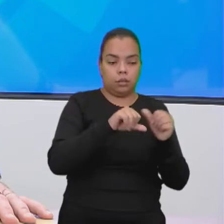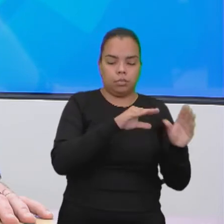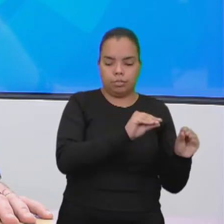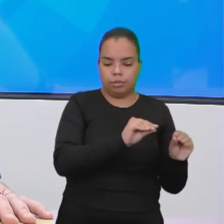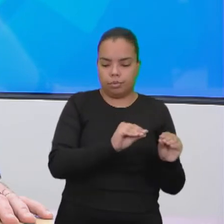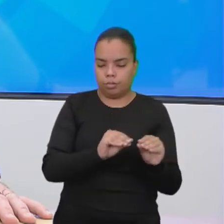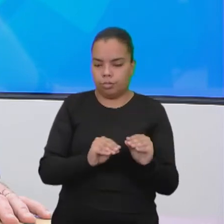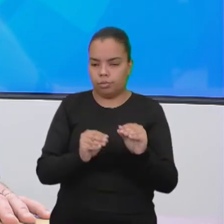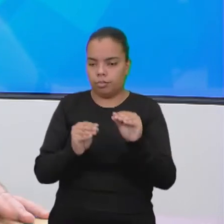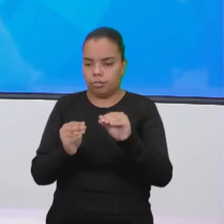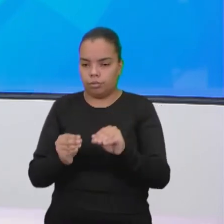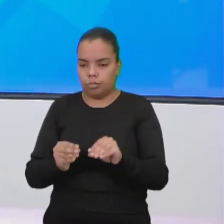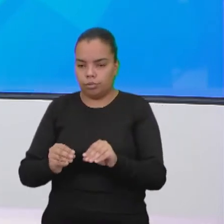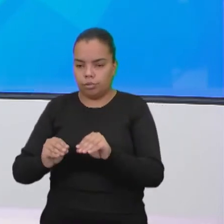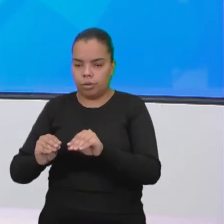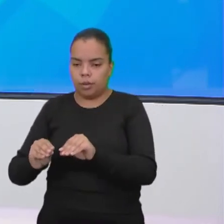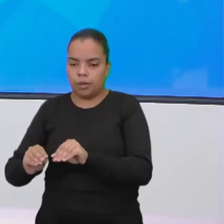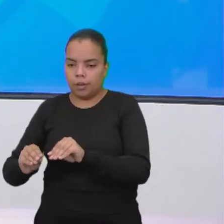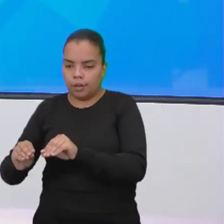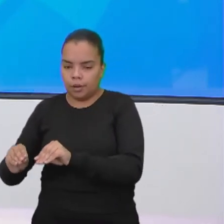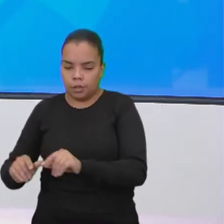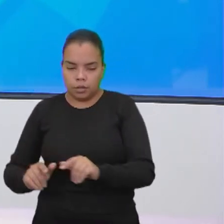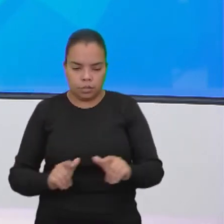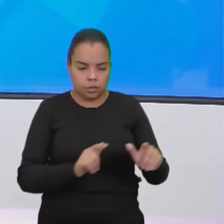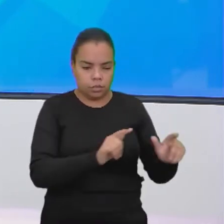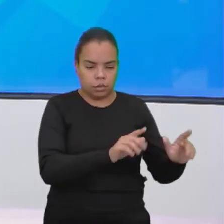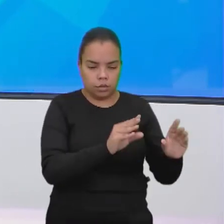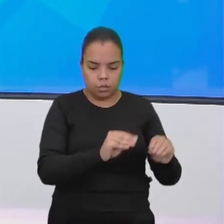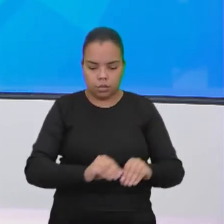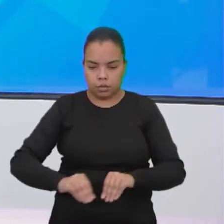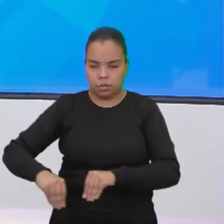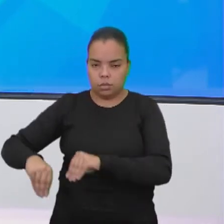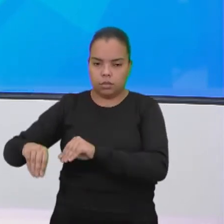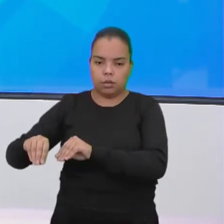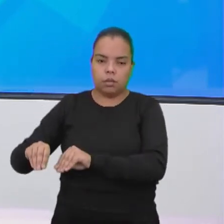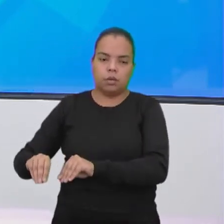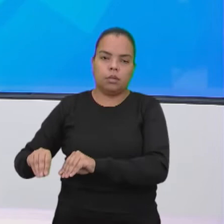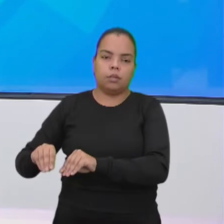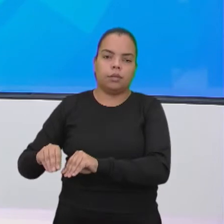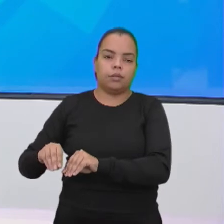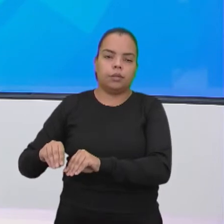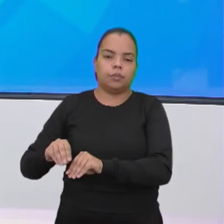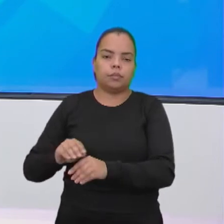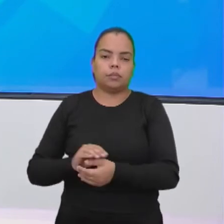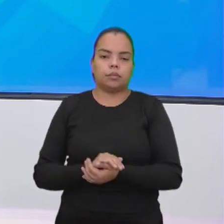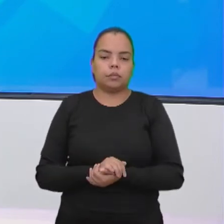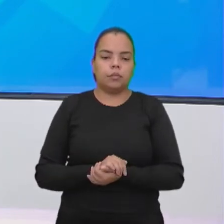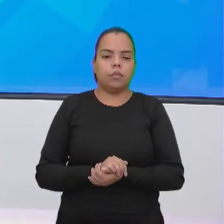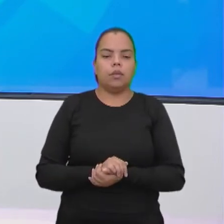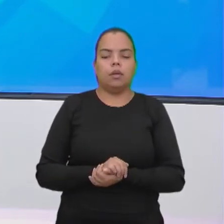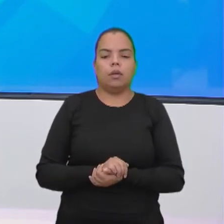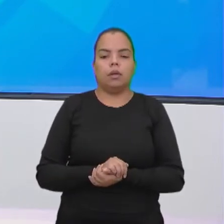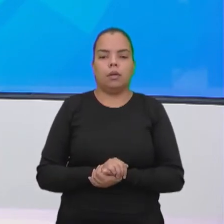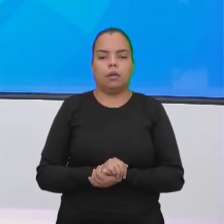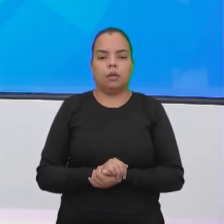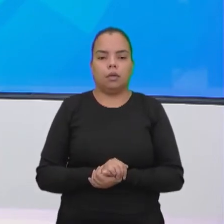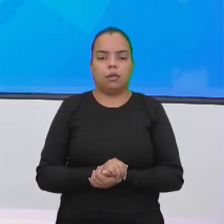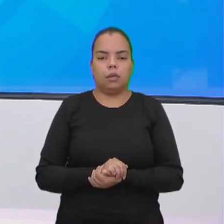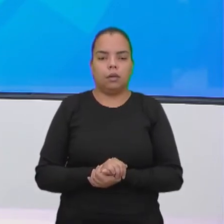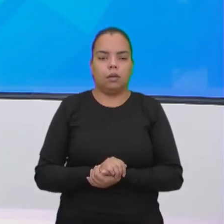ele vai, né, se transportando, vai para os lugares mais baixos da nossa superfície, e os lugares mais